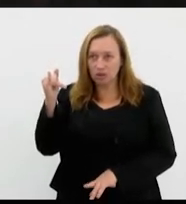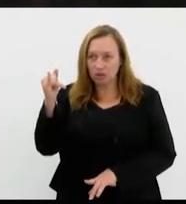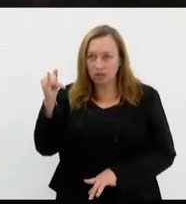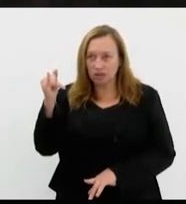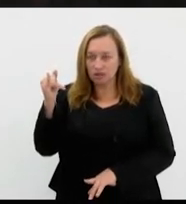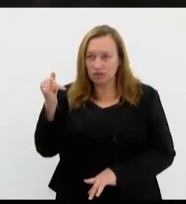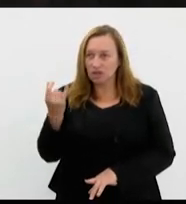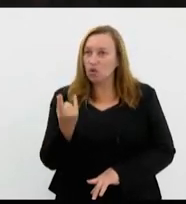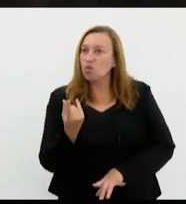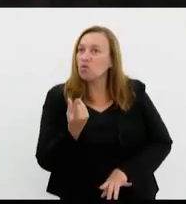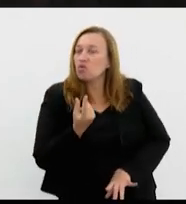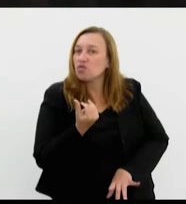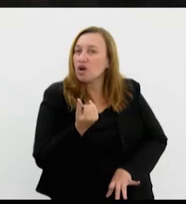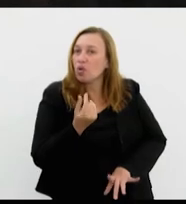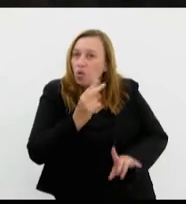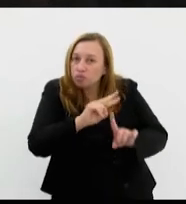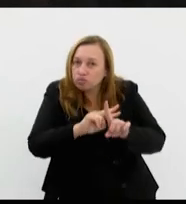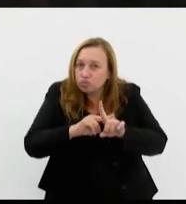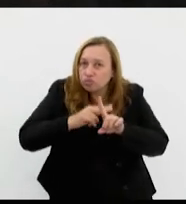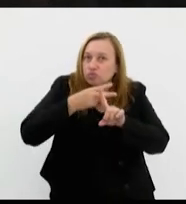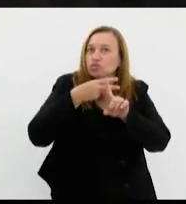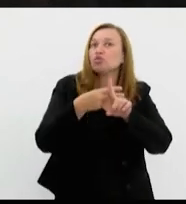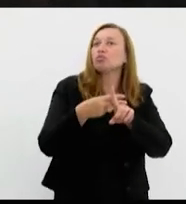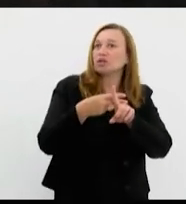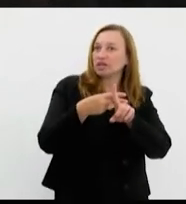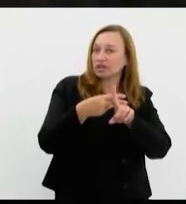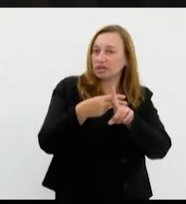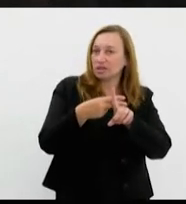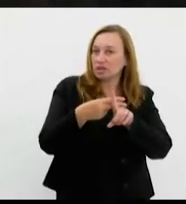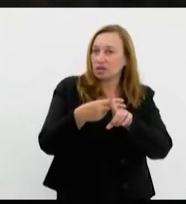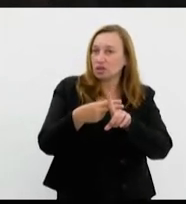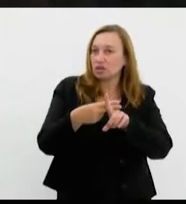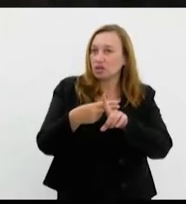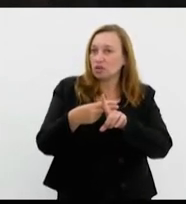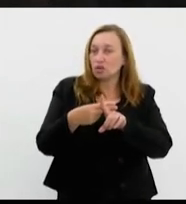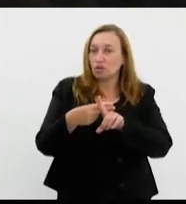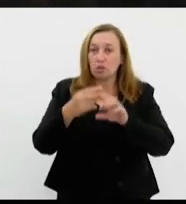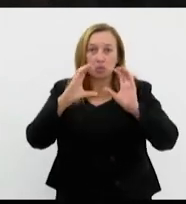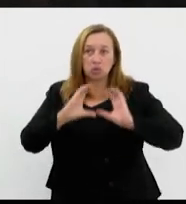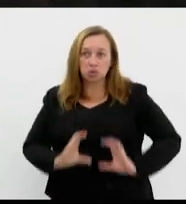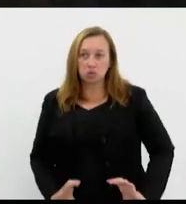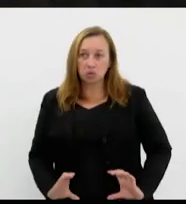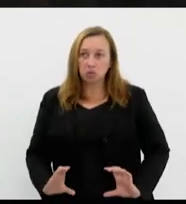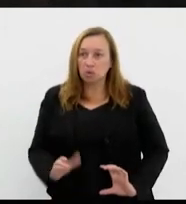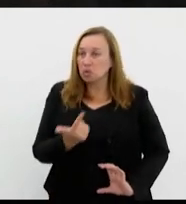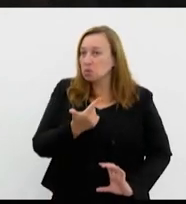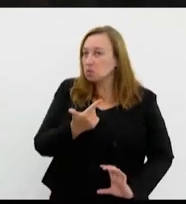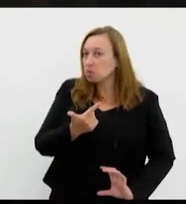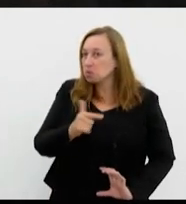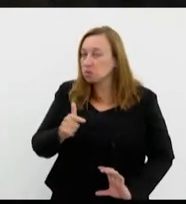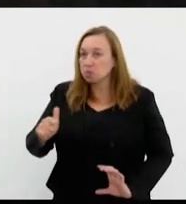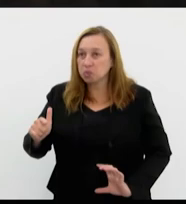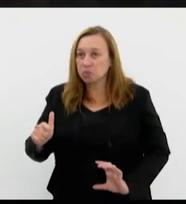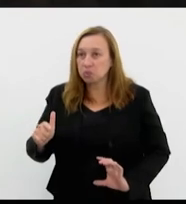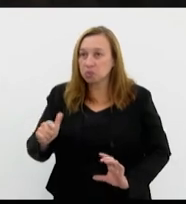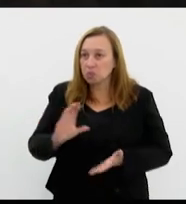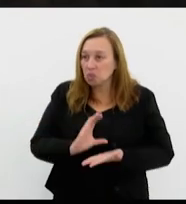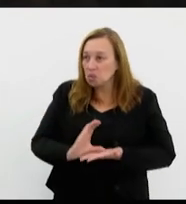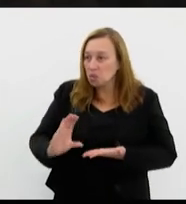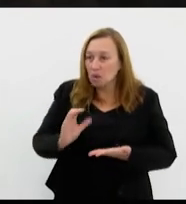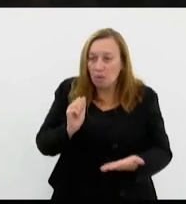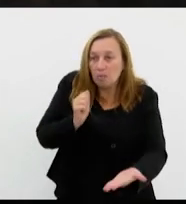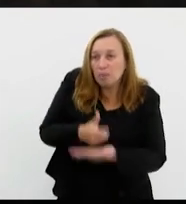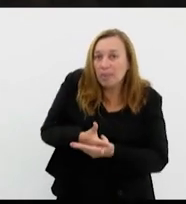tarifa aumente. O cidadão não tem recurso para